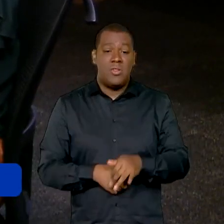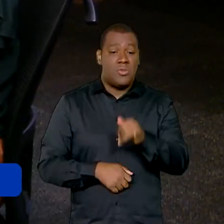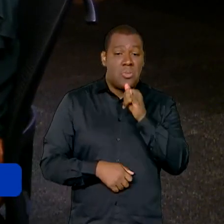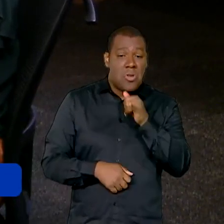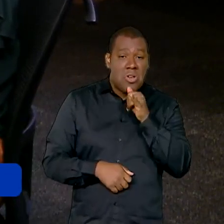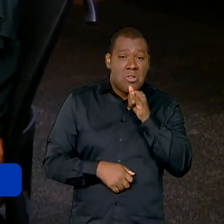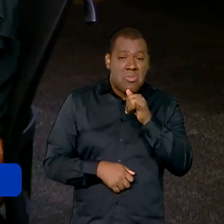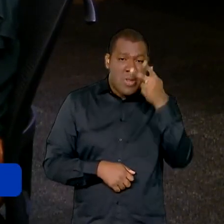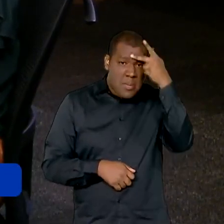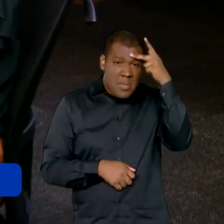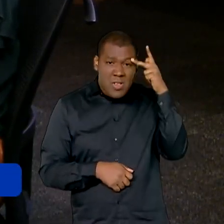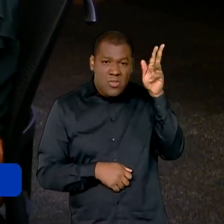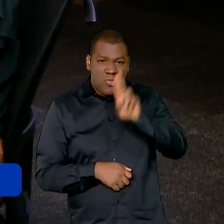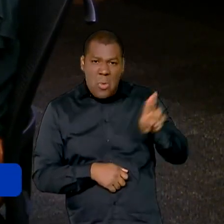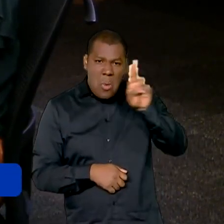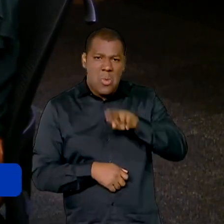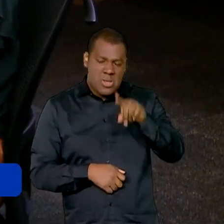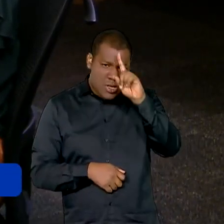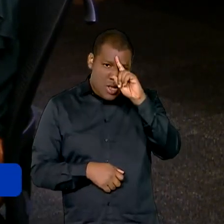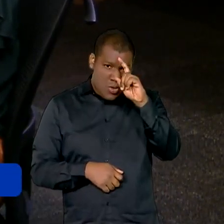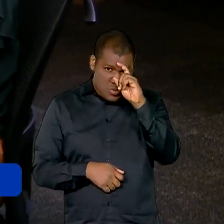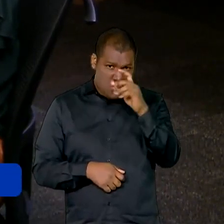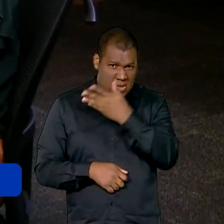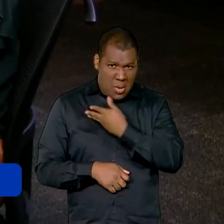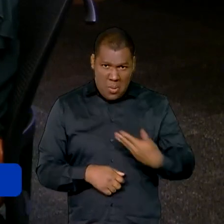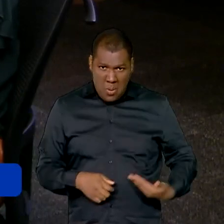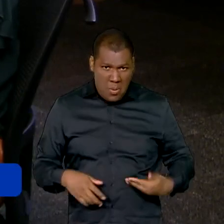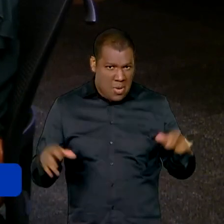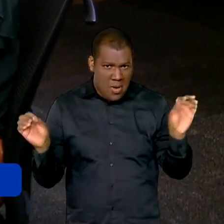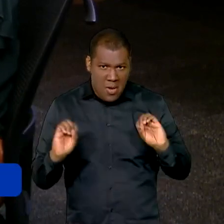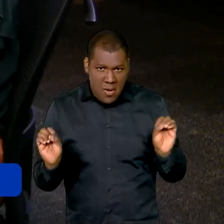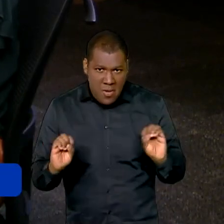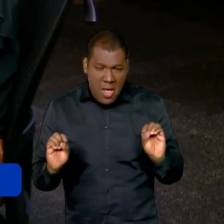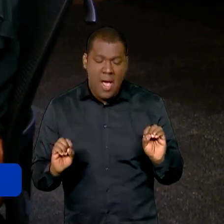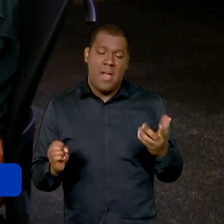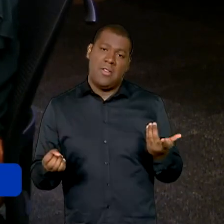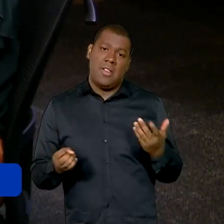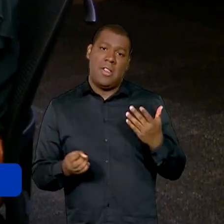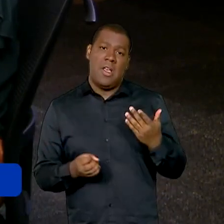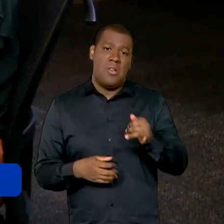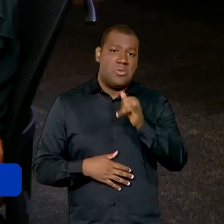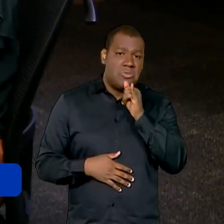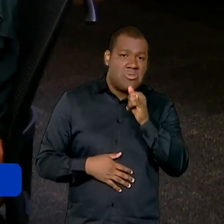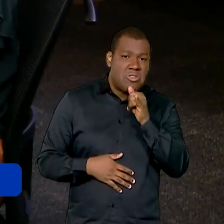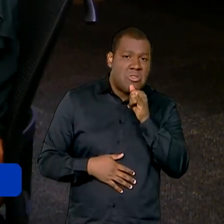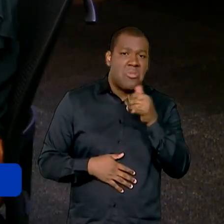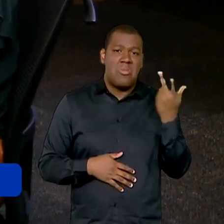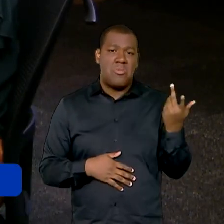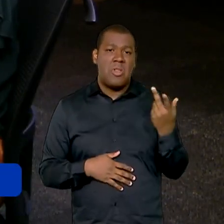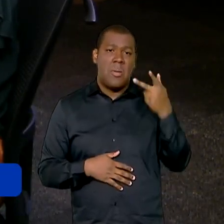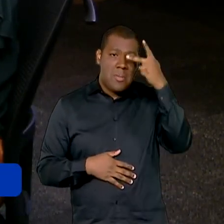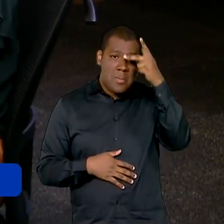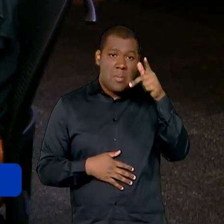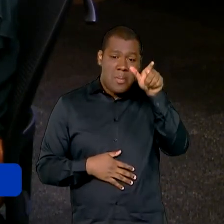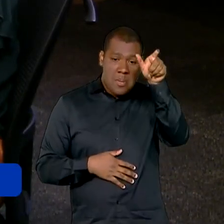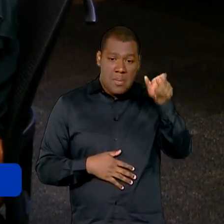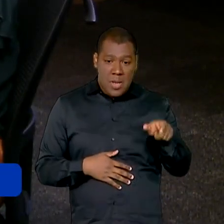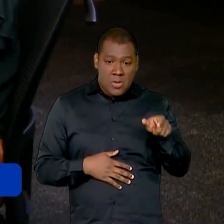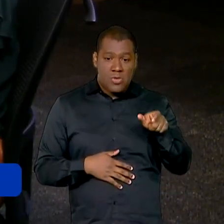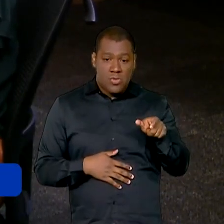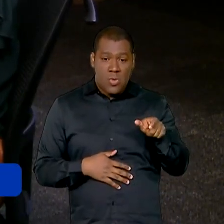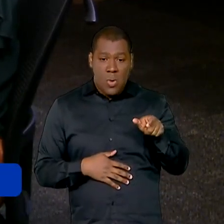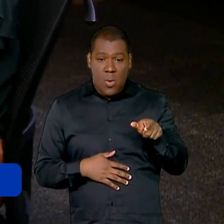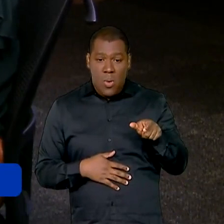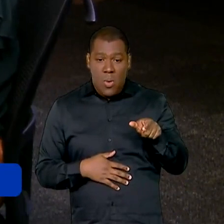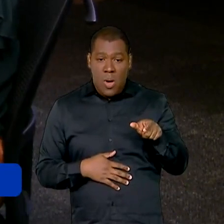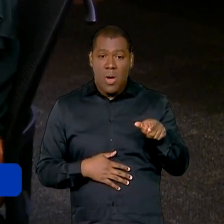Aí você perguntava, eu incluía sempre essa pergunta. Antes de perguntar qual a opinião dela, perguntava, você já usou,